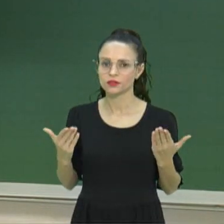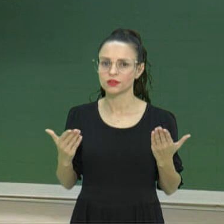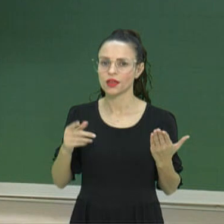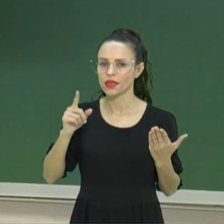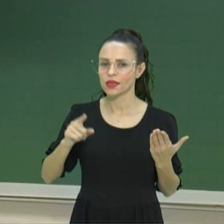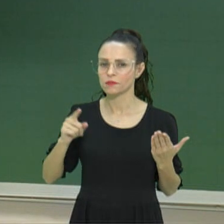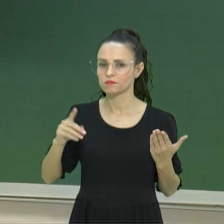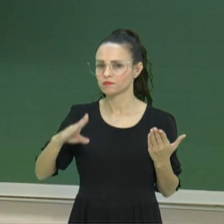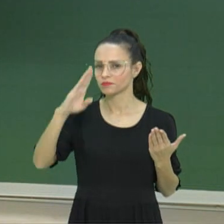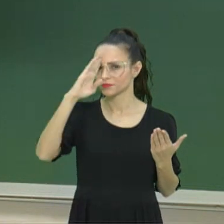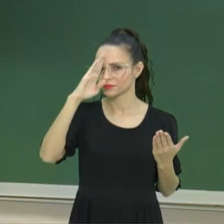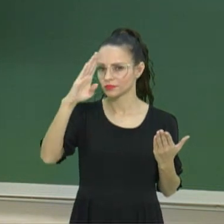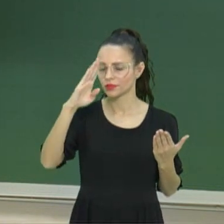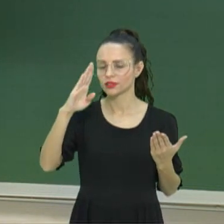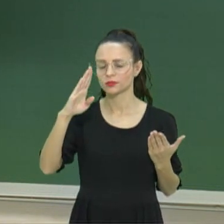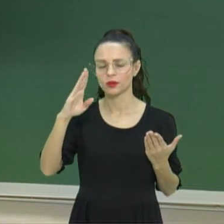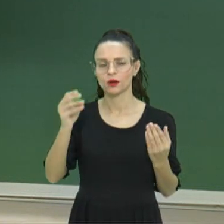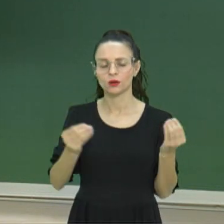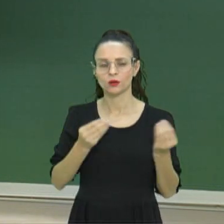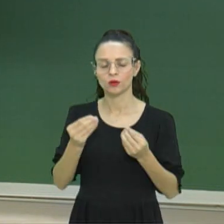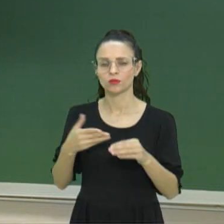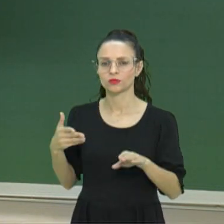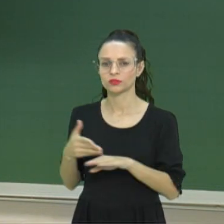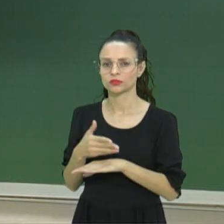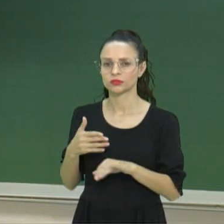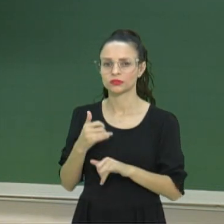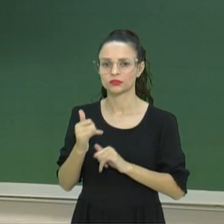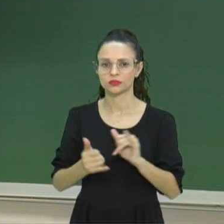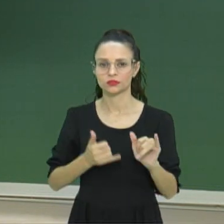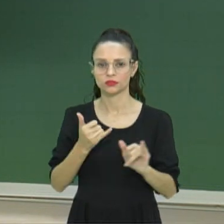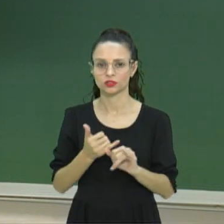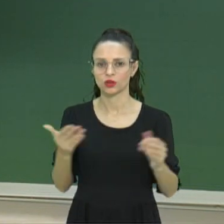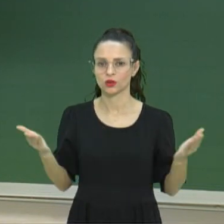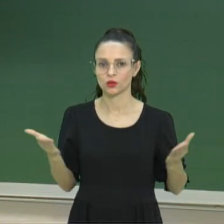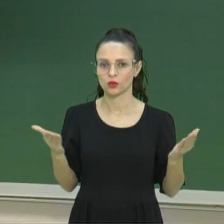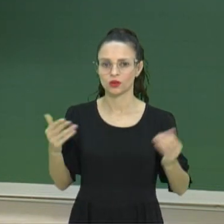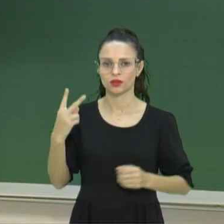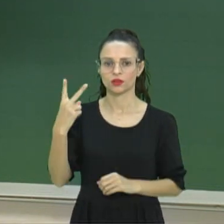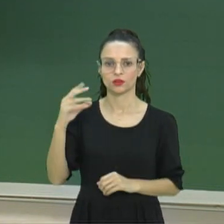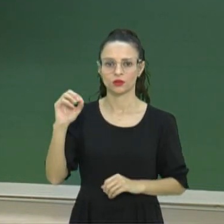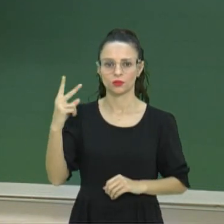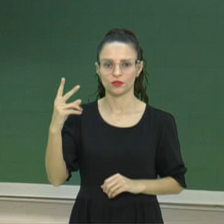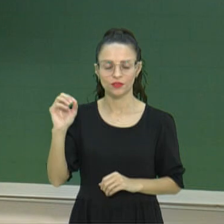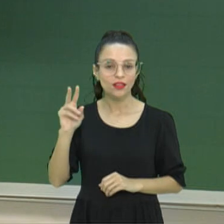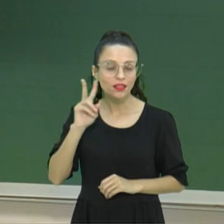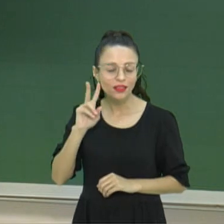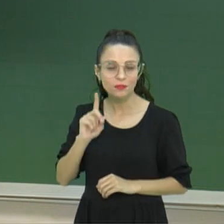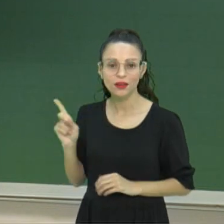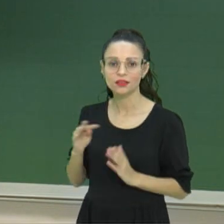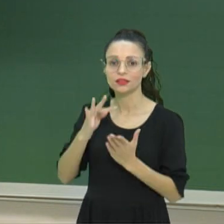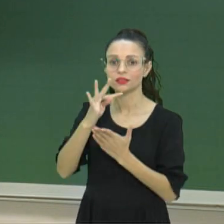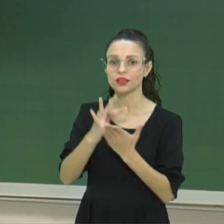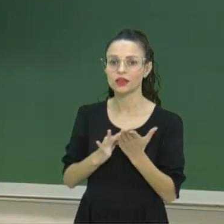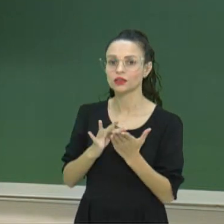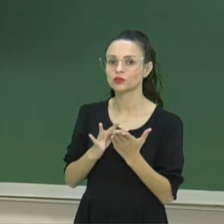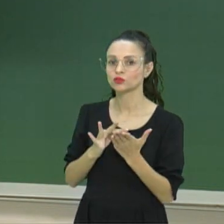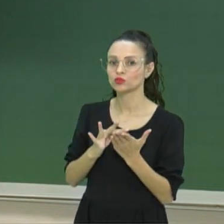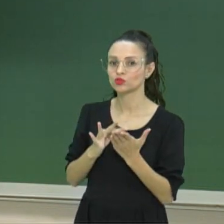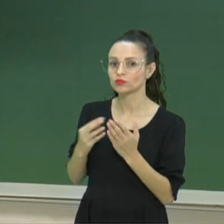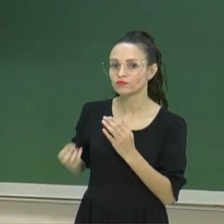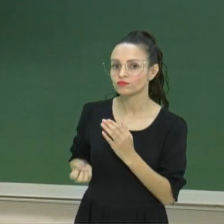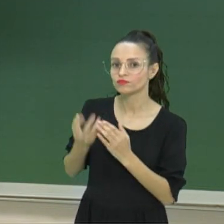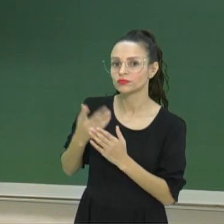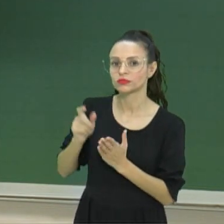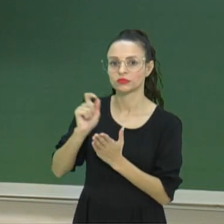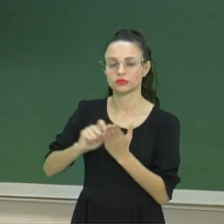nosso principal meio de acessar a internet hoje em 2020. Lembrando que o texto tinha sido escrito em